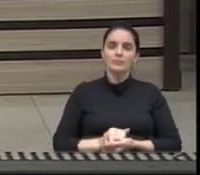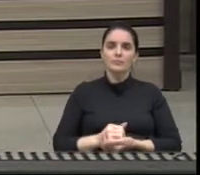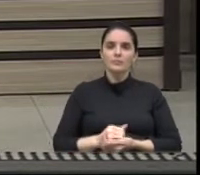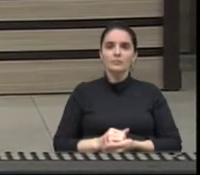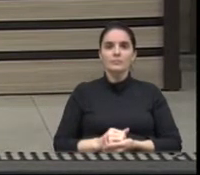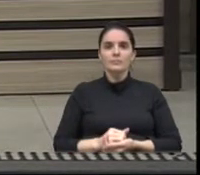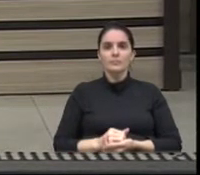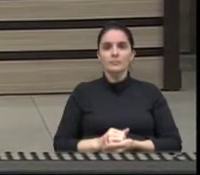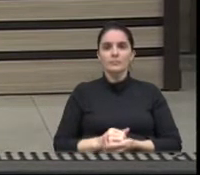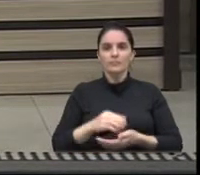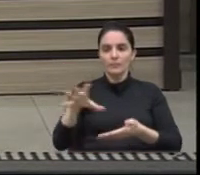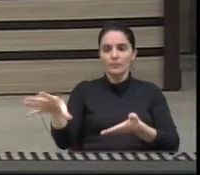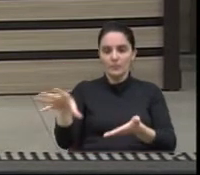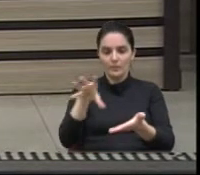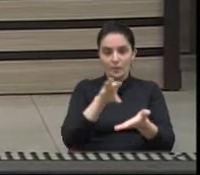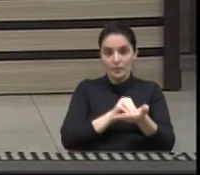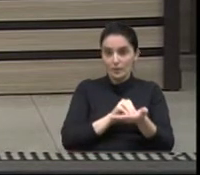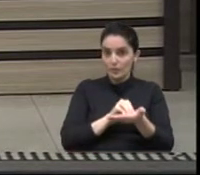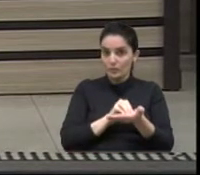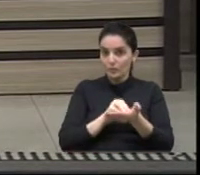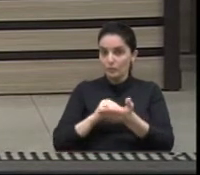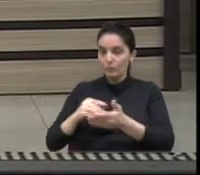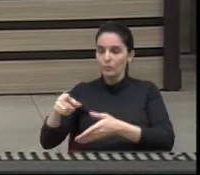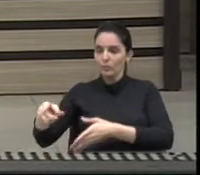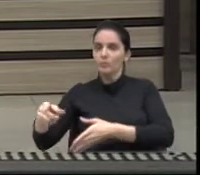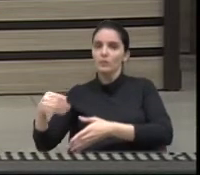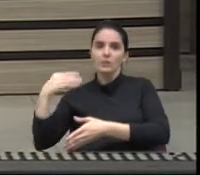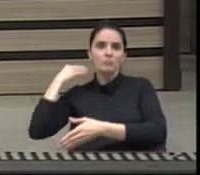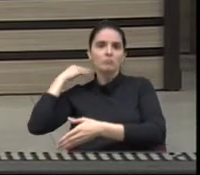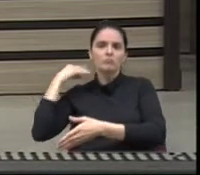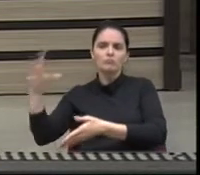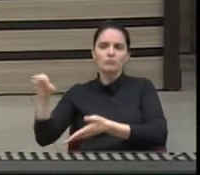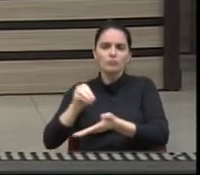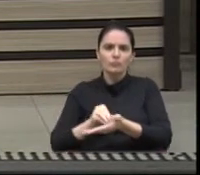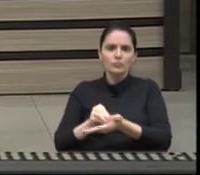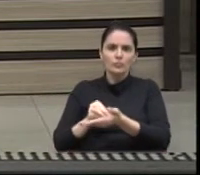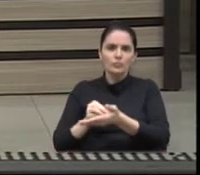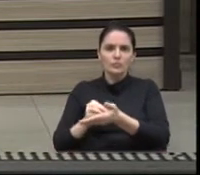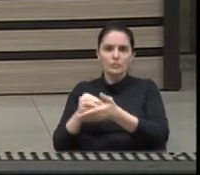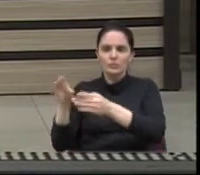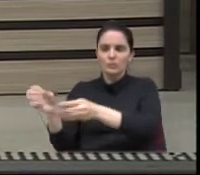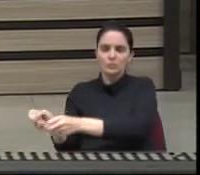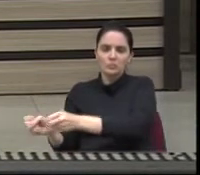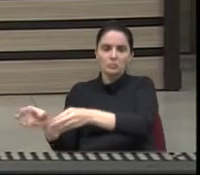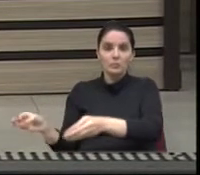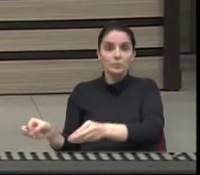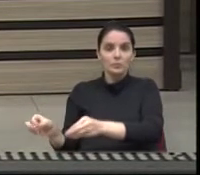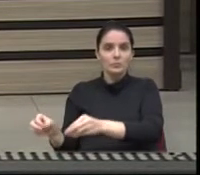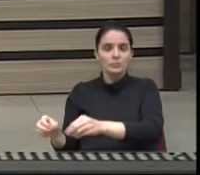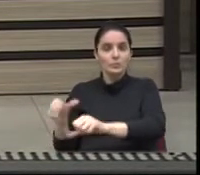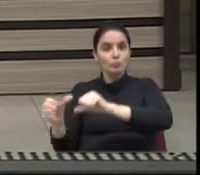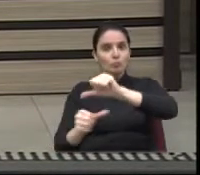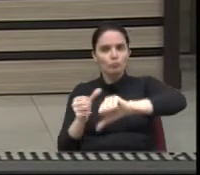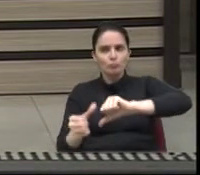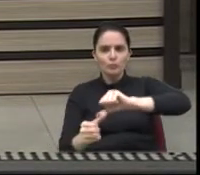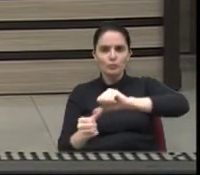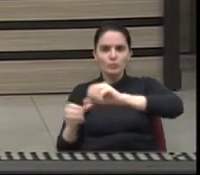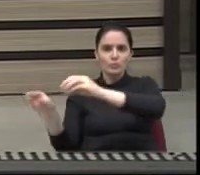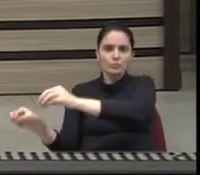R$ 1.410.290,61, retirado da conta PAB, piso de atenção básica, e transferido para a conta MAC, que totalizou um montante